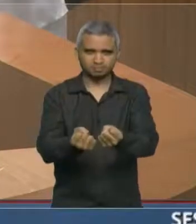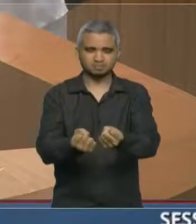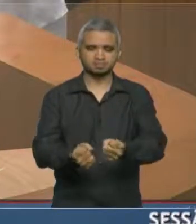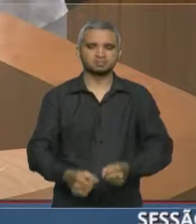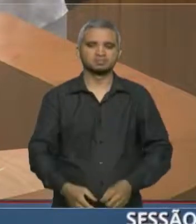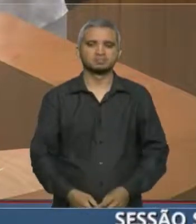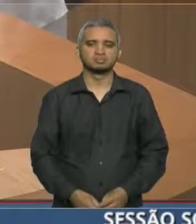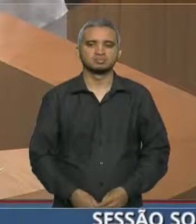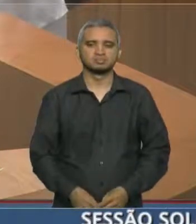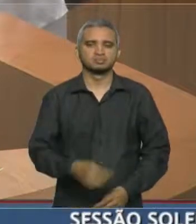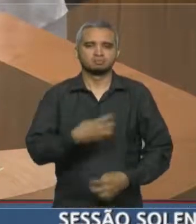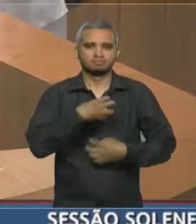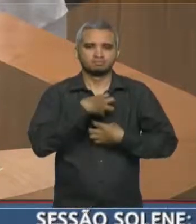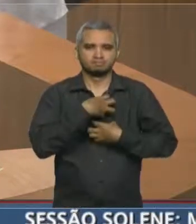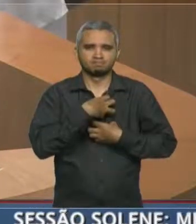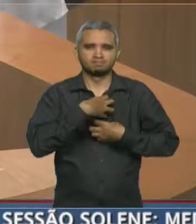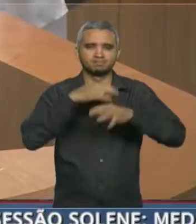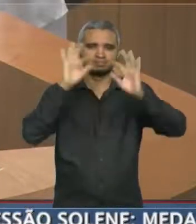Estou feliz, sim.